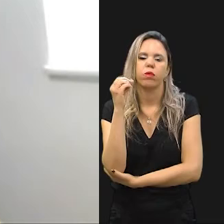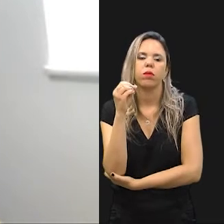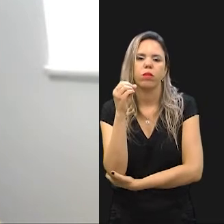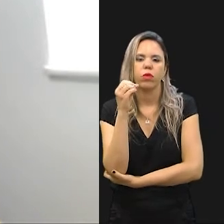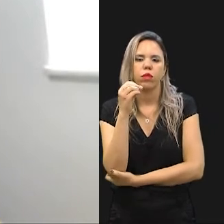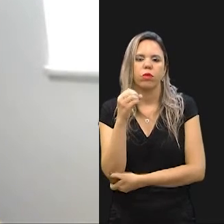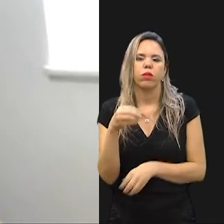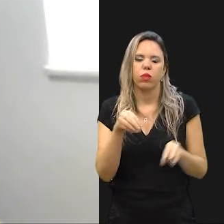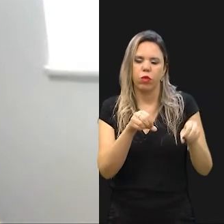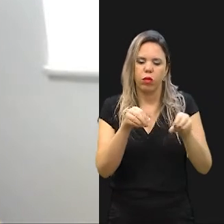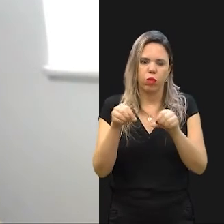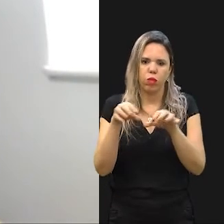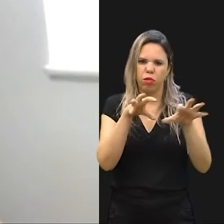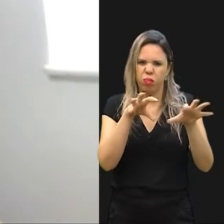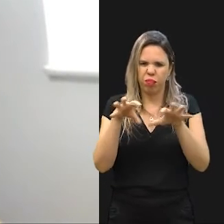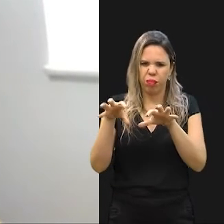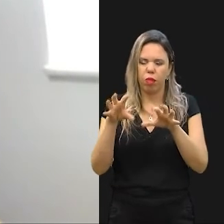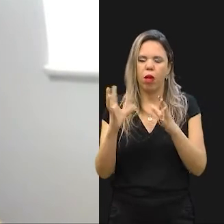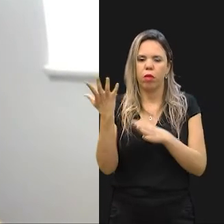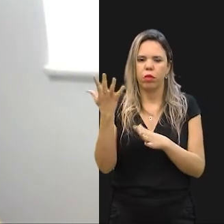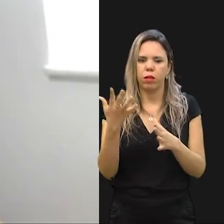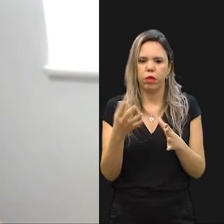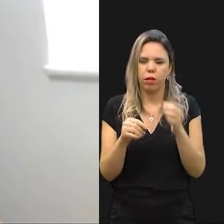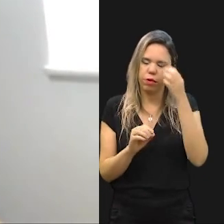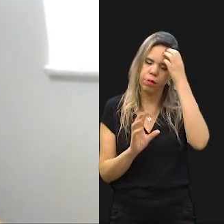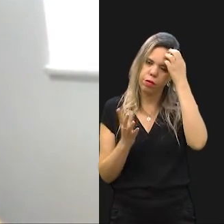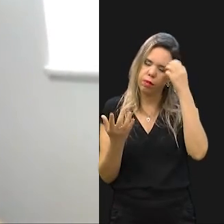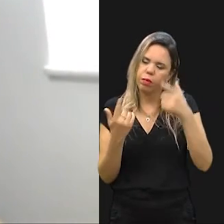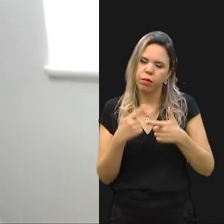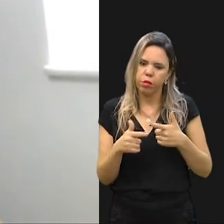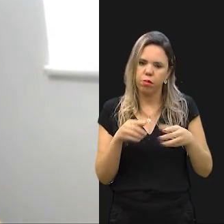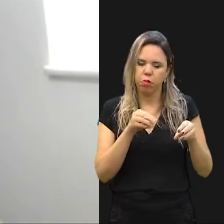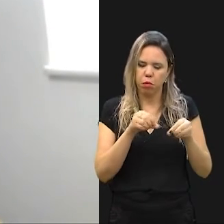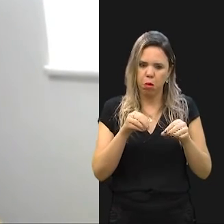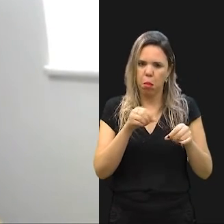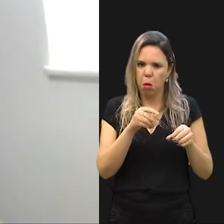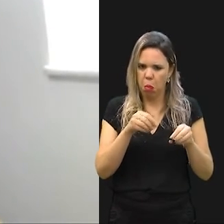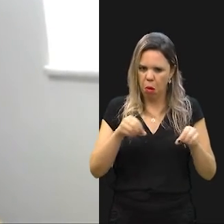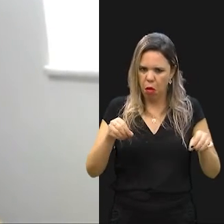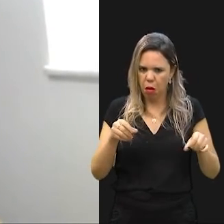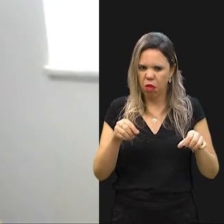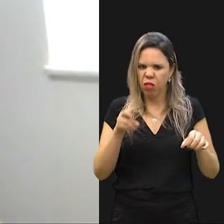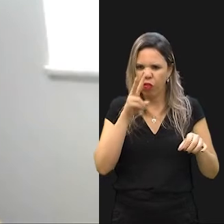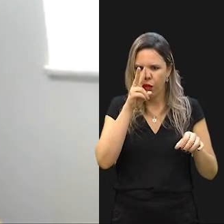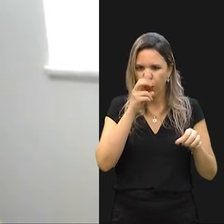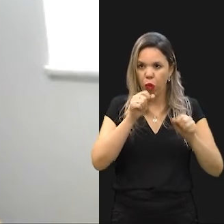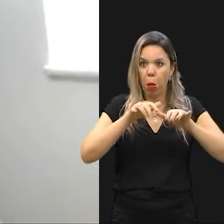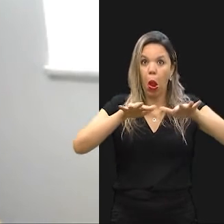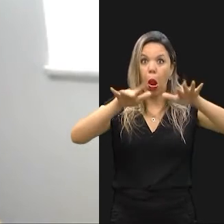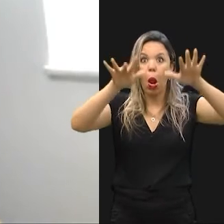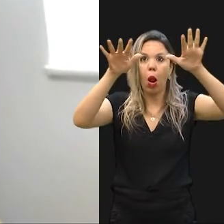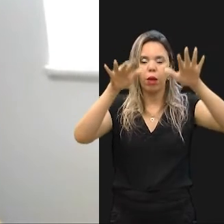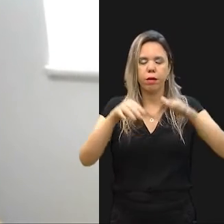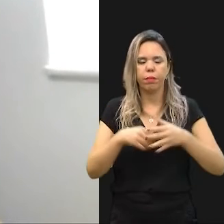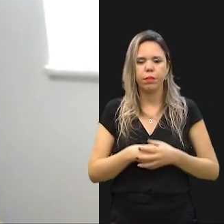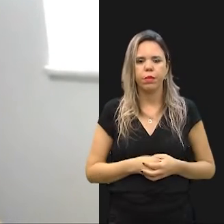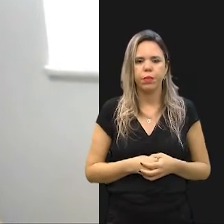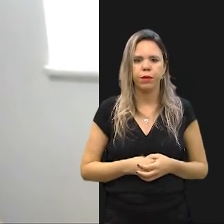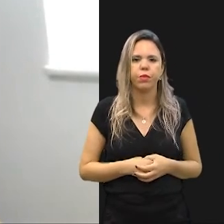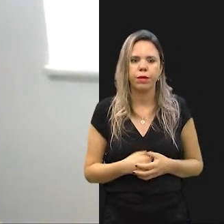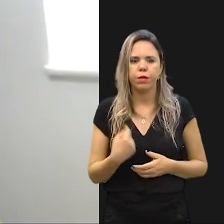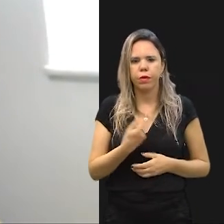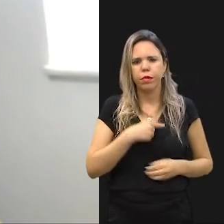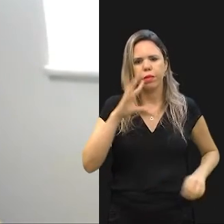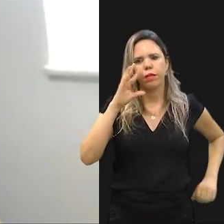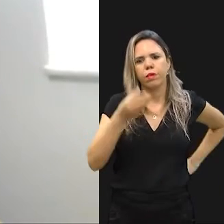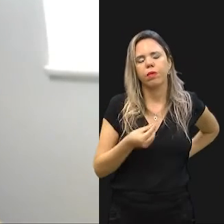tempestades ocorrendo, favorece que a poeira fique em suspensão, né? E aí, para a gente